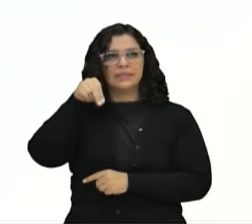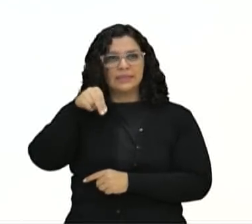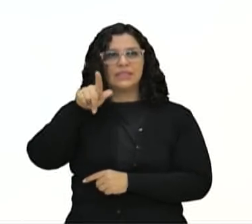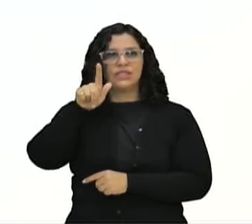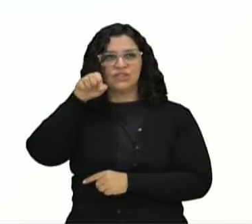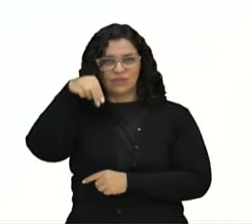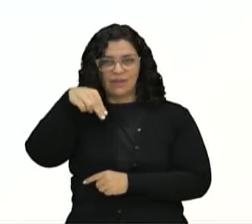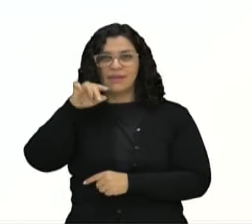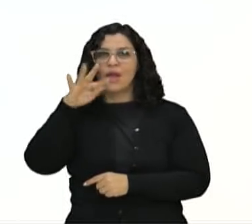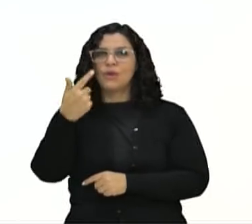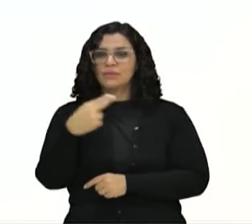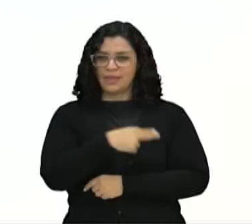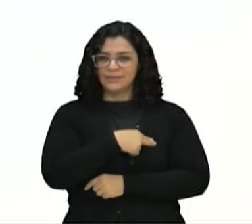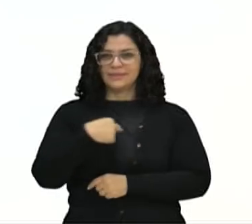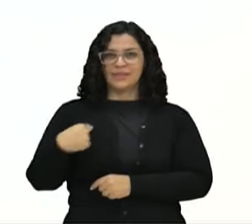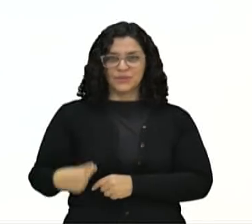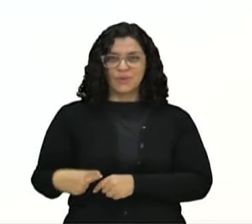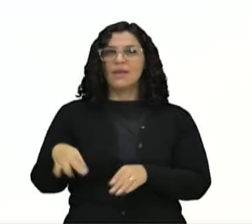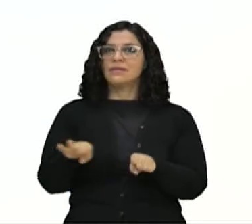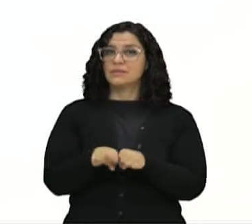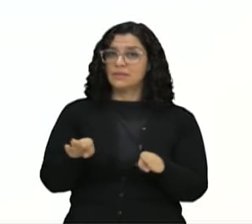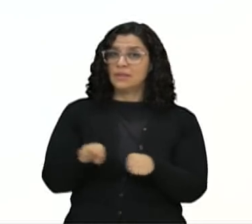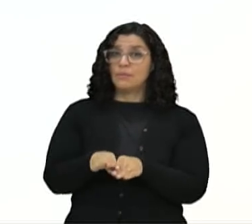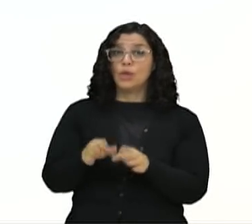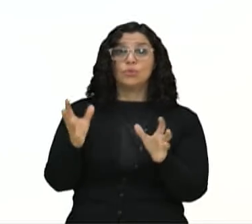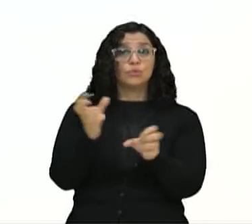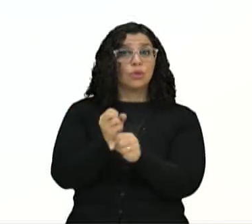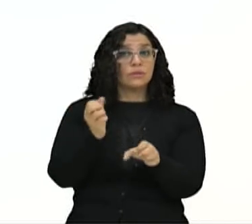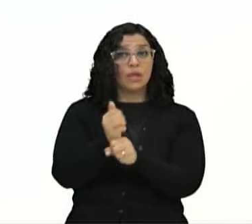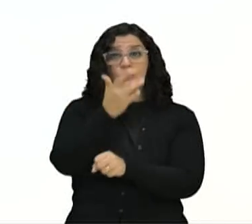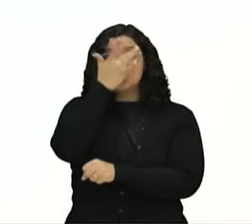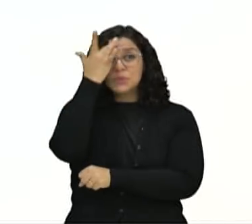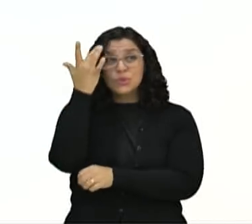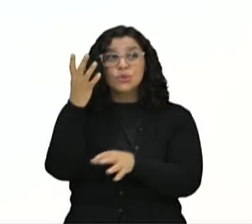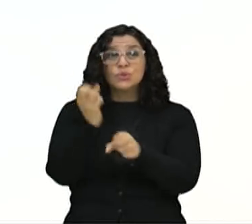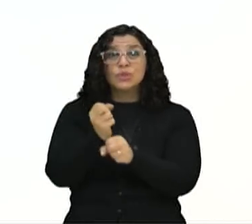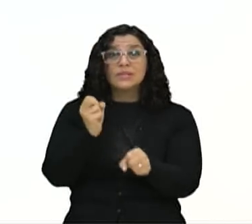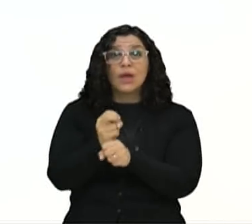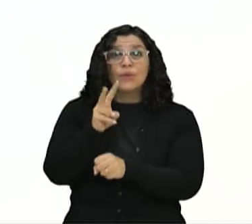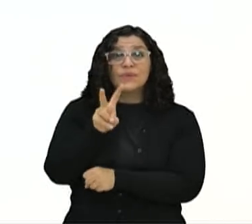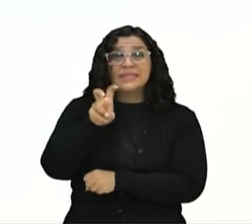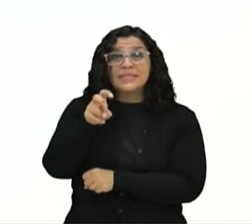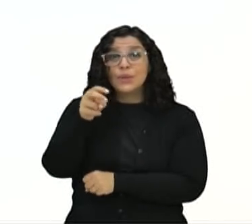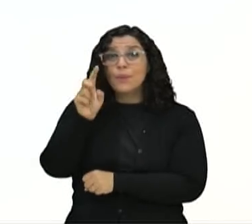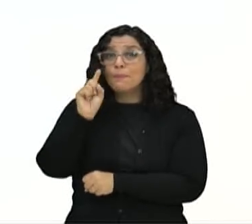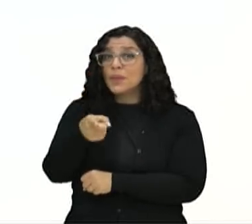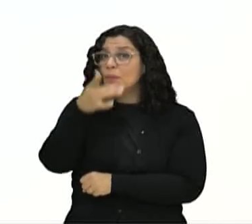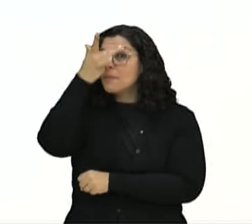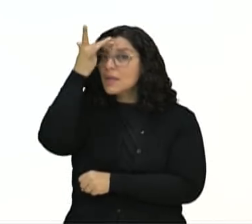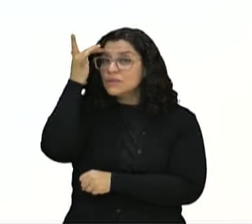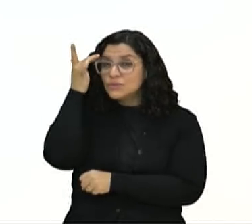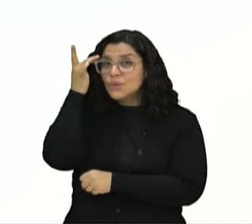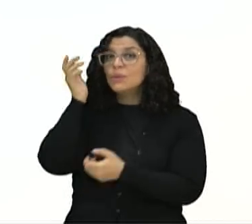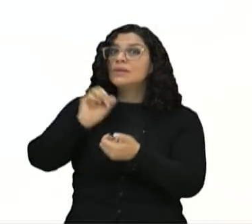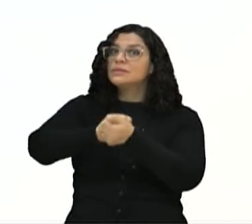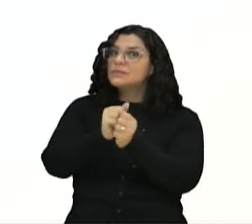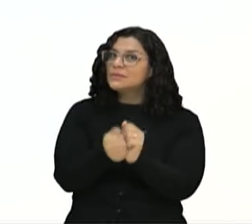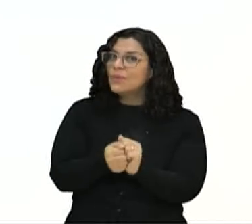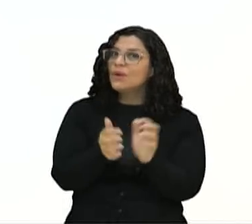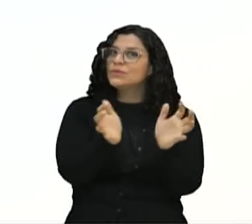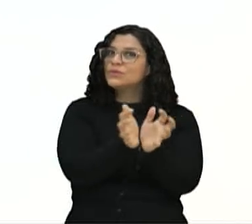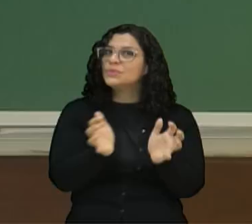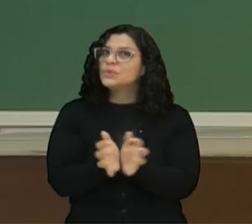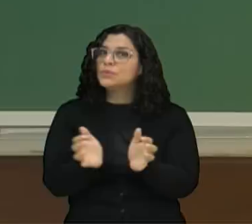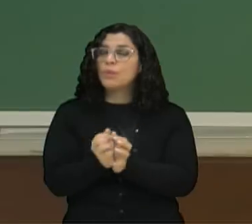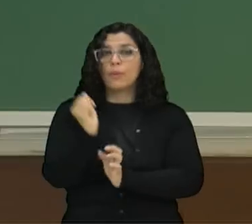na Suécia, com um número de participantes que chegou a alcançar os 25 mil. Olha que bacana. Assim